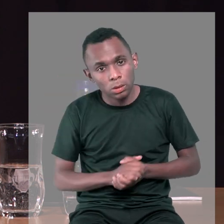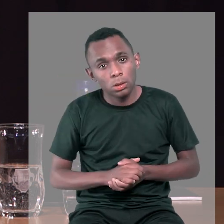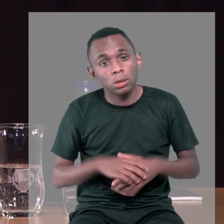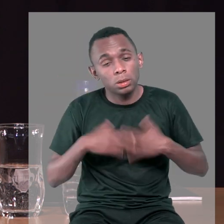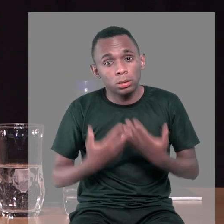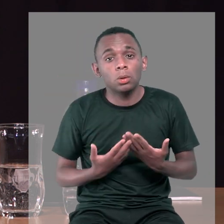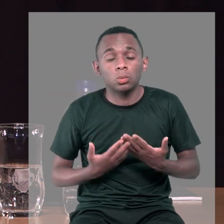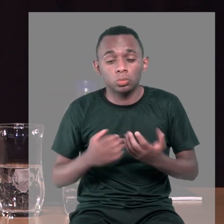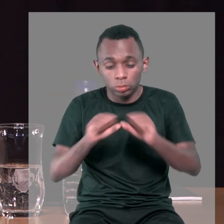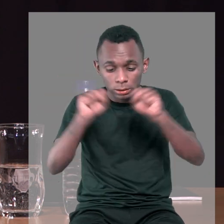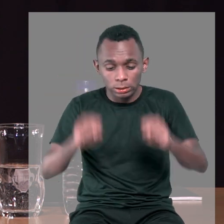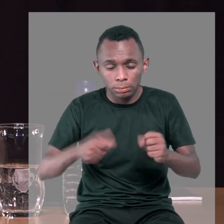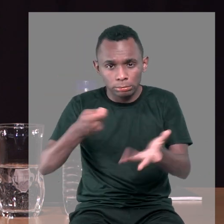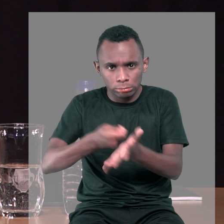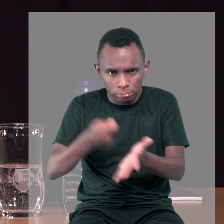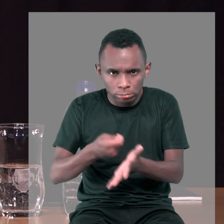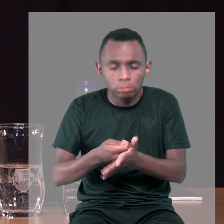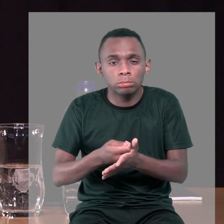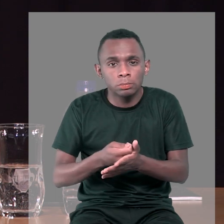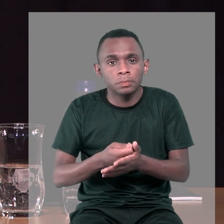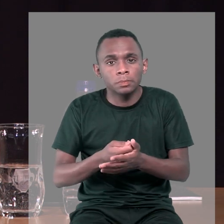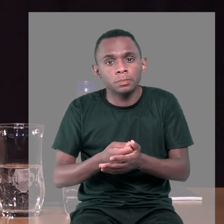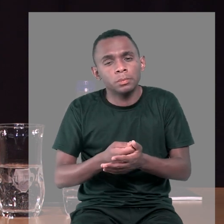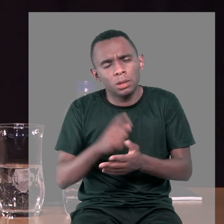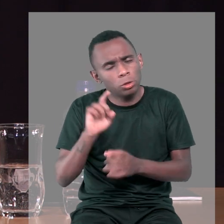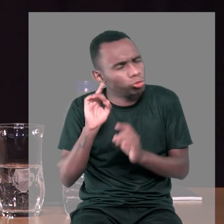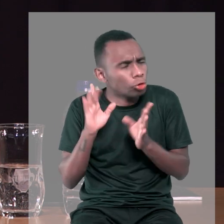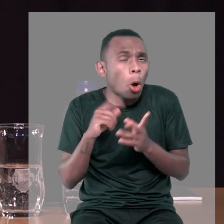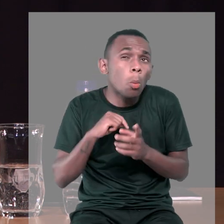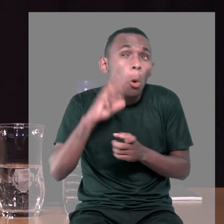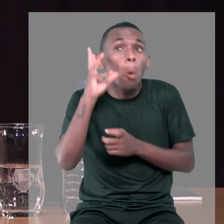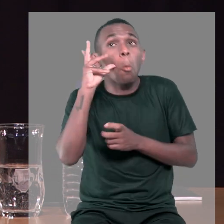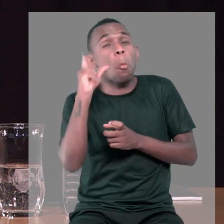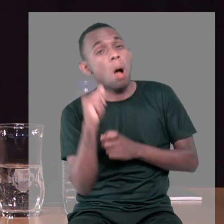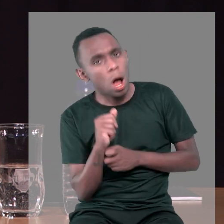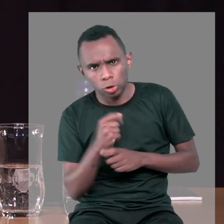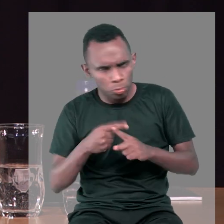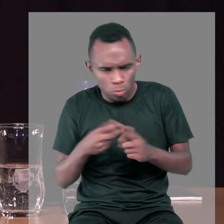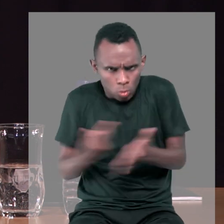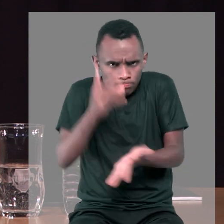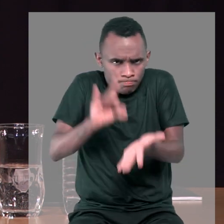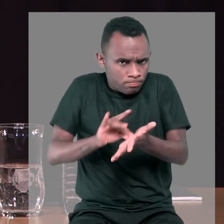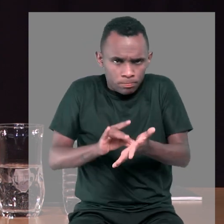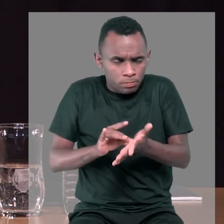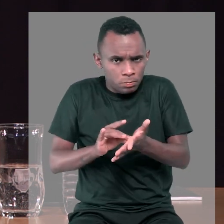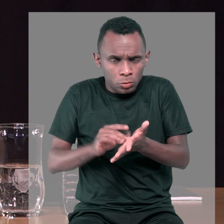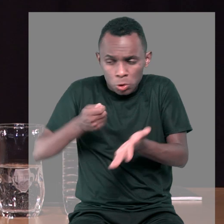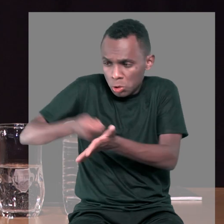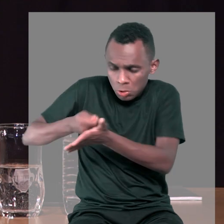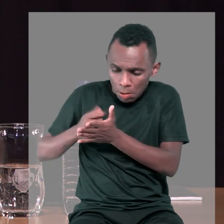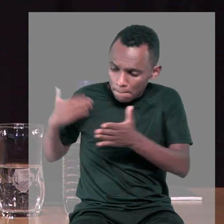a ambição de um sistema totalitário é a destruição do mundo. Veja, não é a destruição do